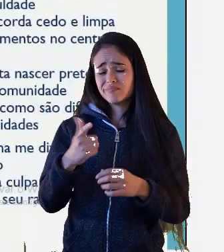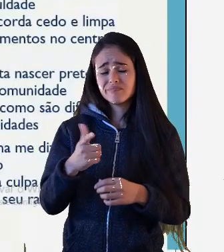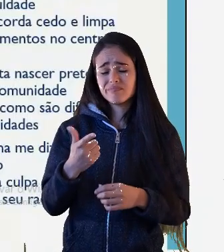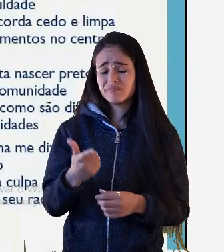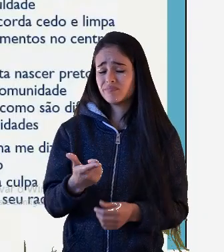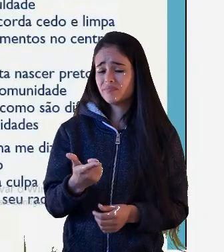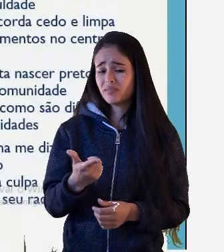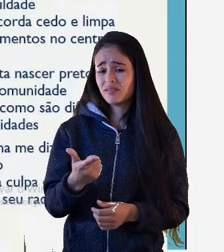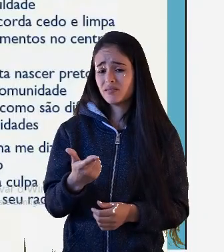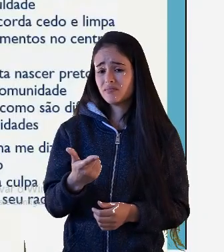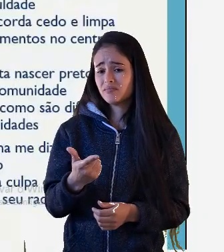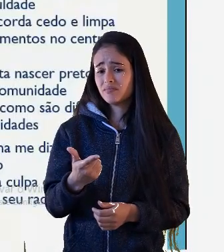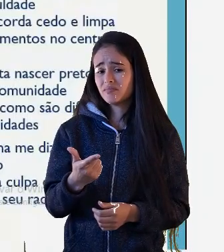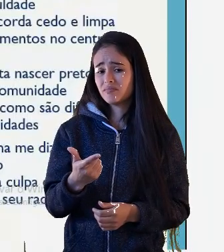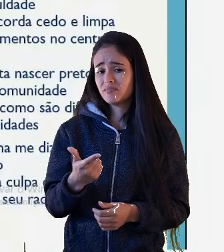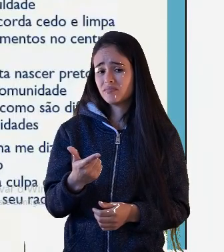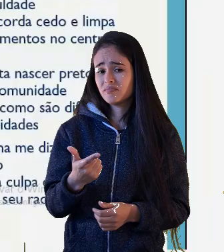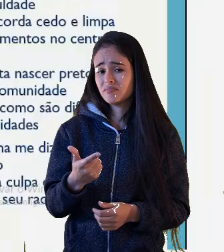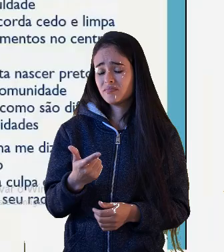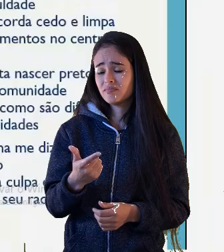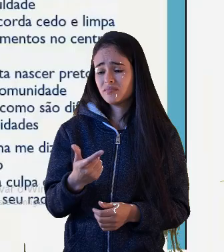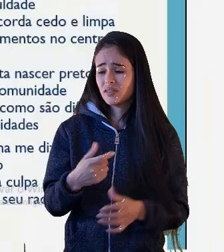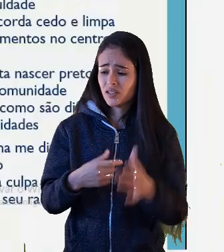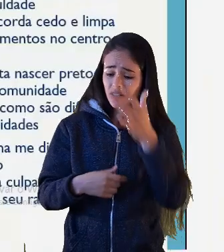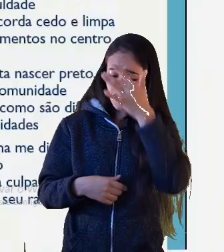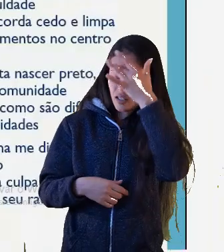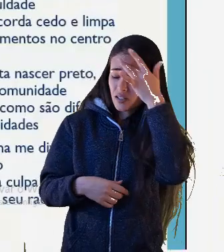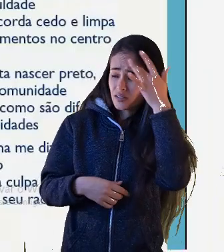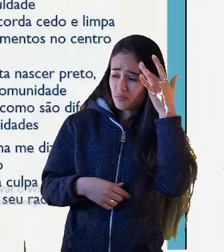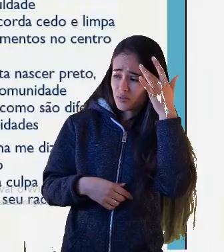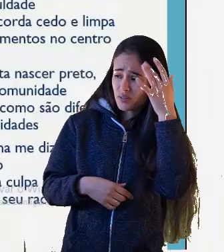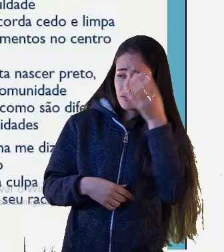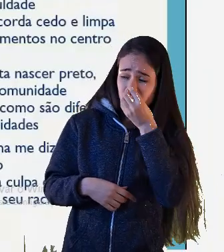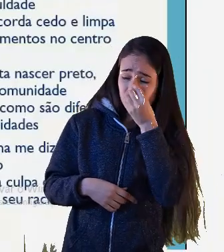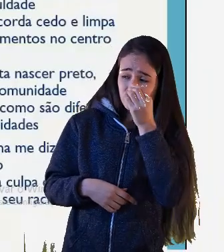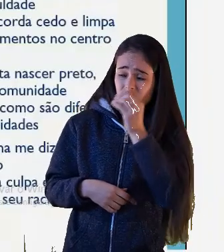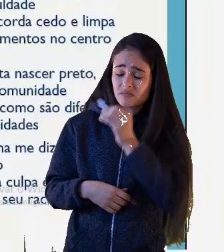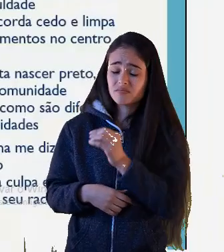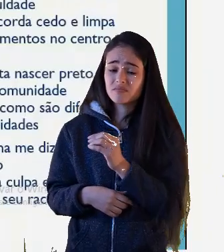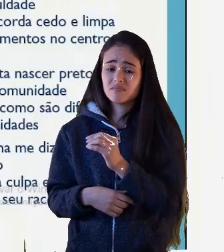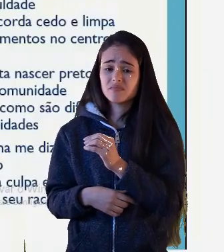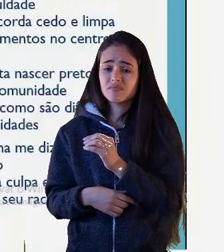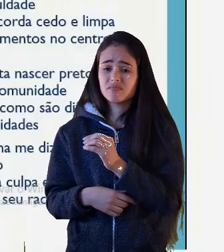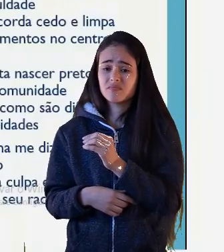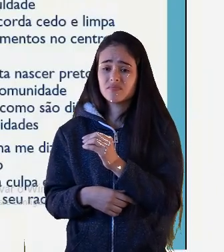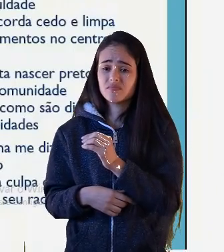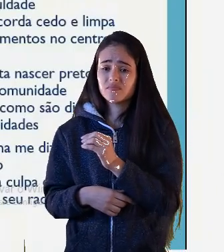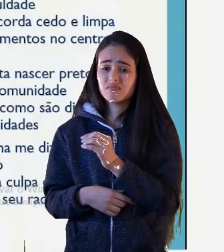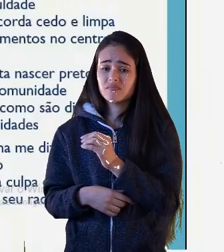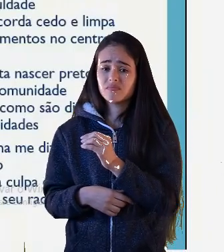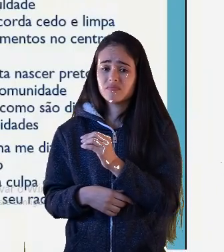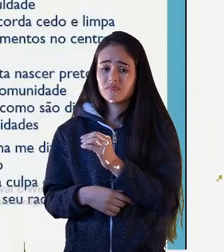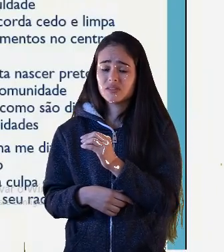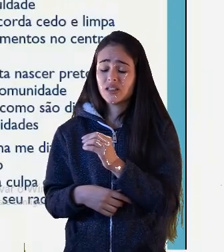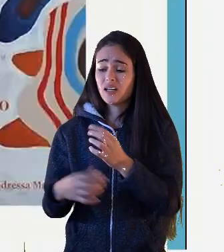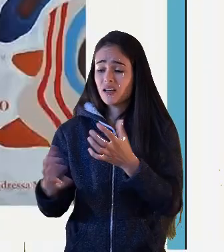as oportunidades. E nem venha me dizer que isso é vitimismo. Não bota a culpa em mim para encobrir o seu racismo.